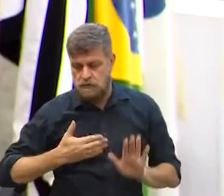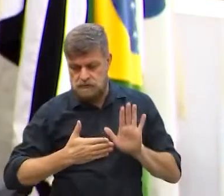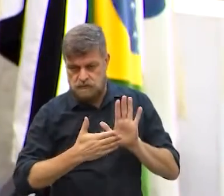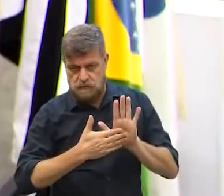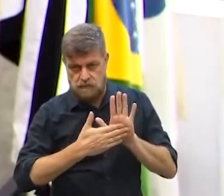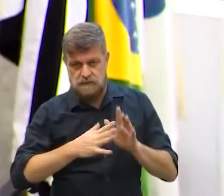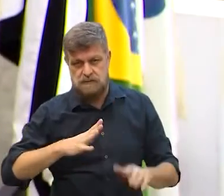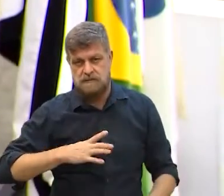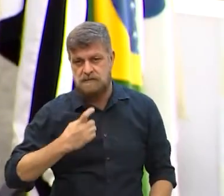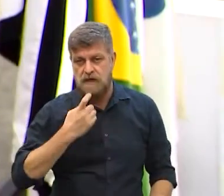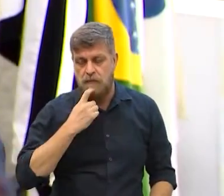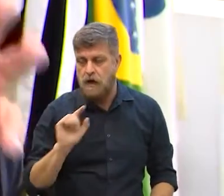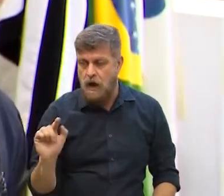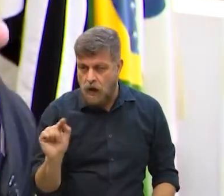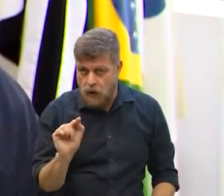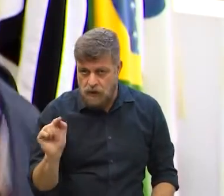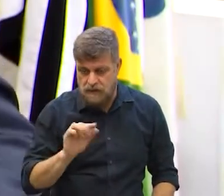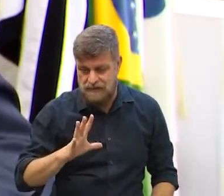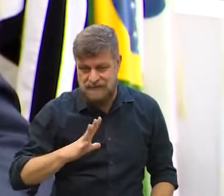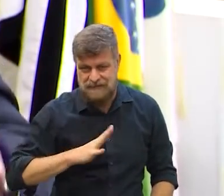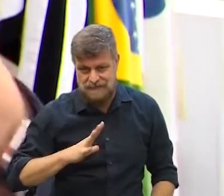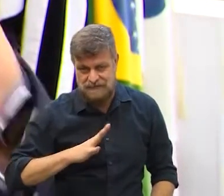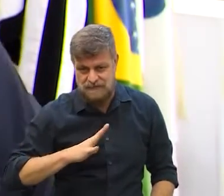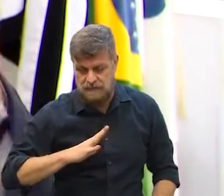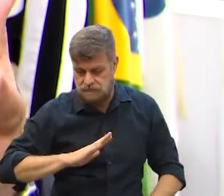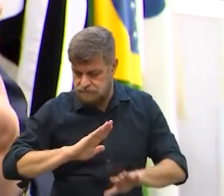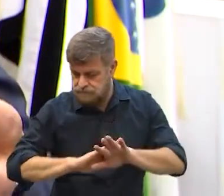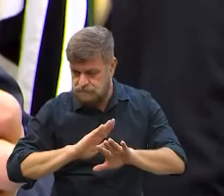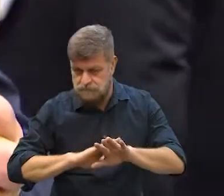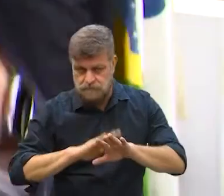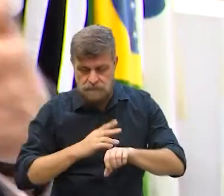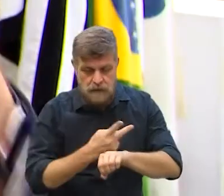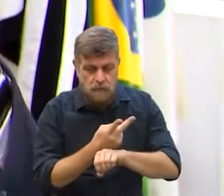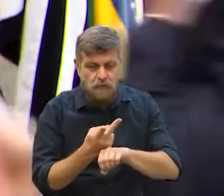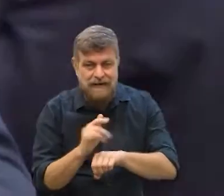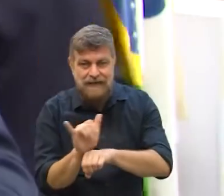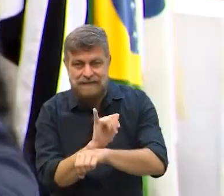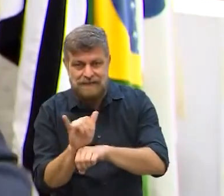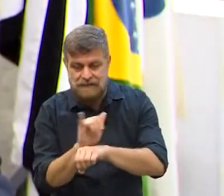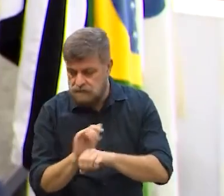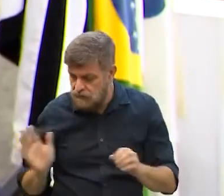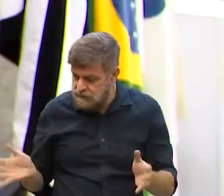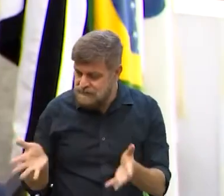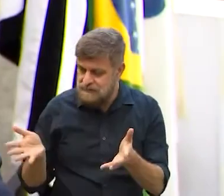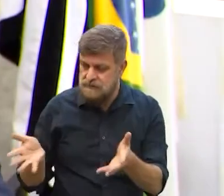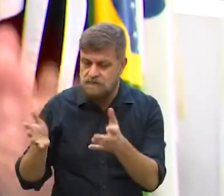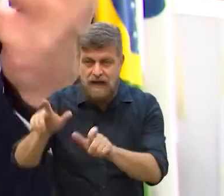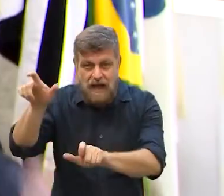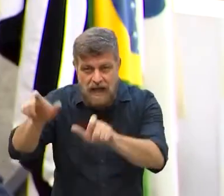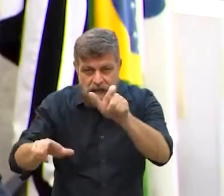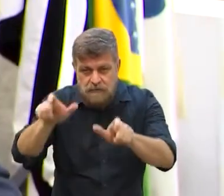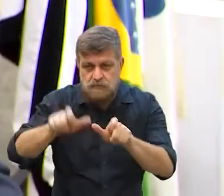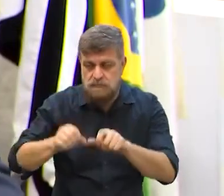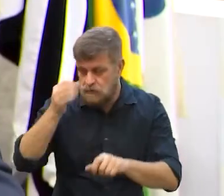estamos propondo à cidade de Campinas é que a cidade se prontifique a buscar meios de incentivar